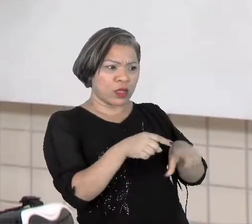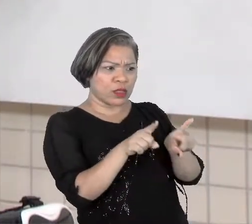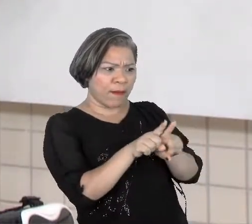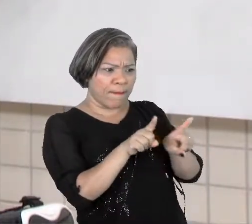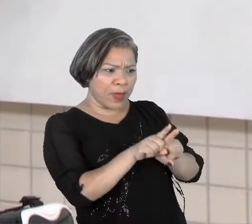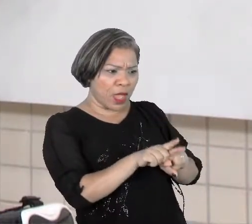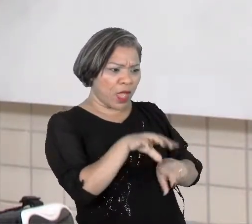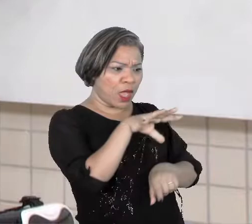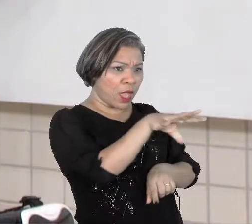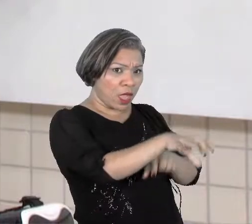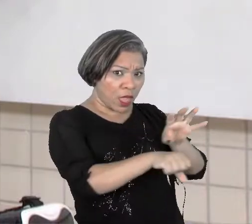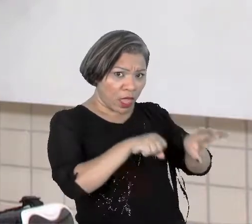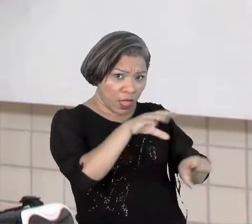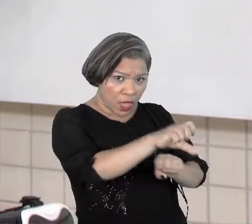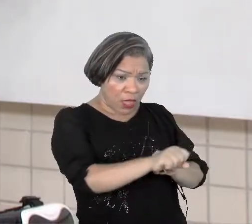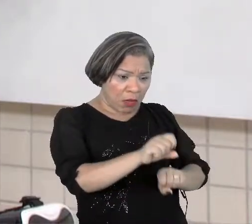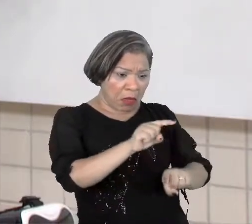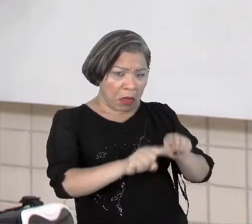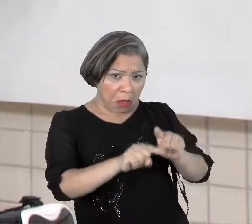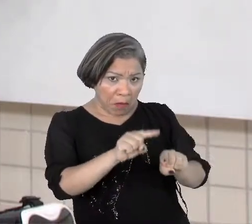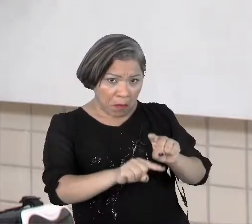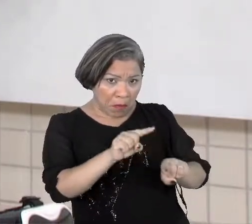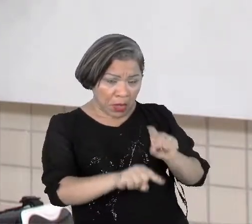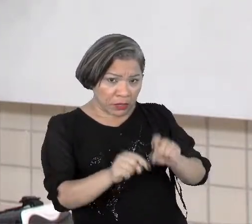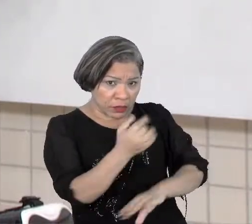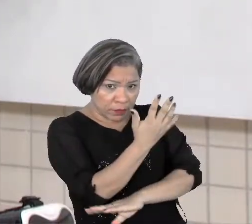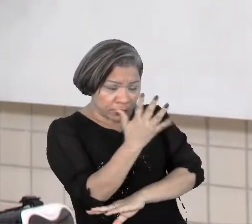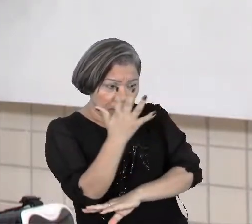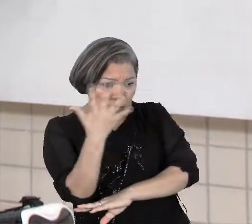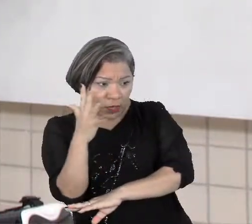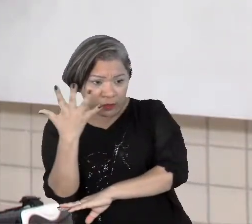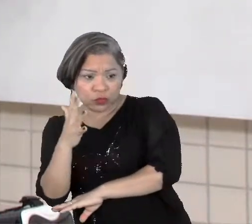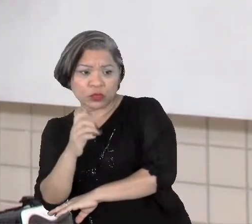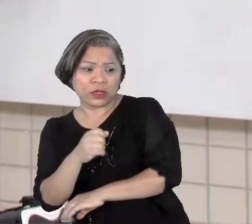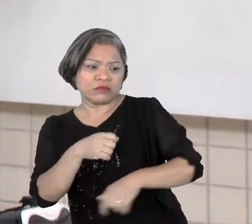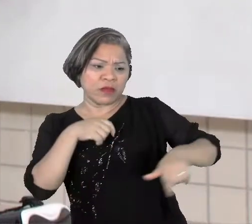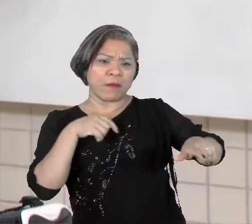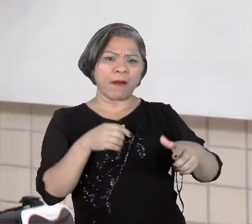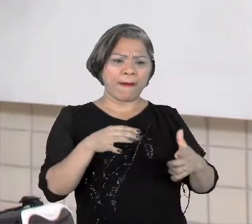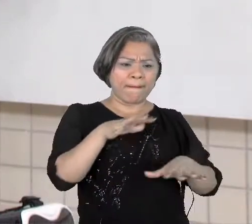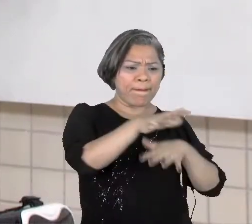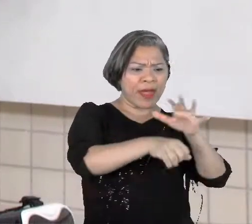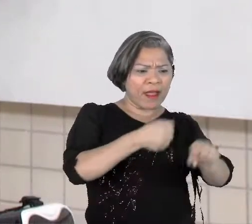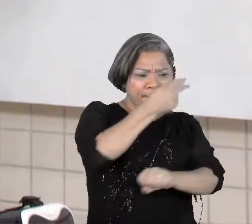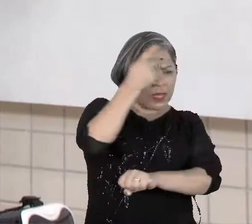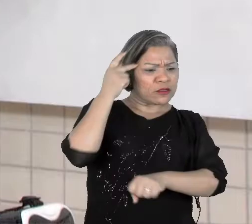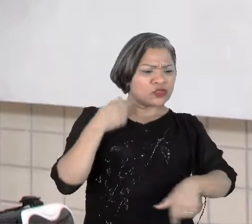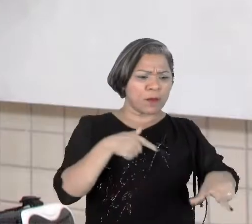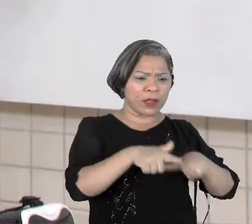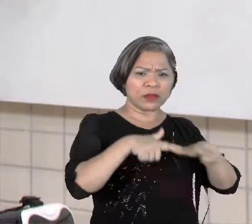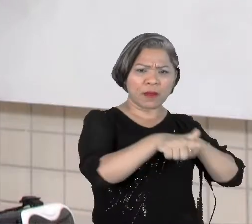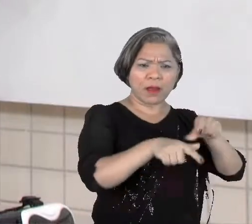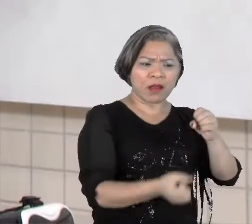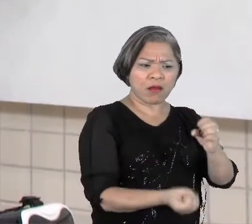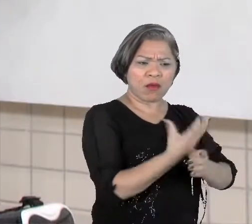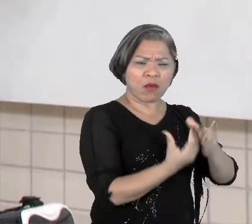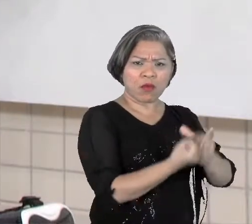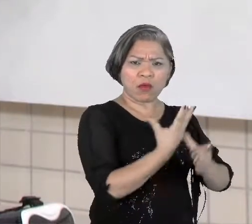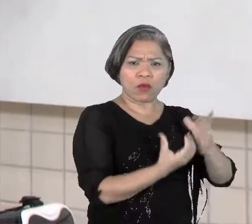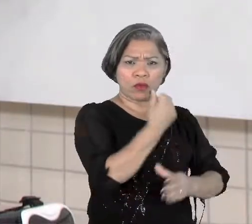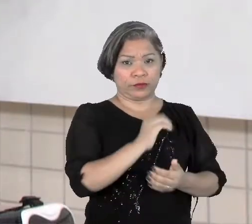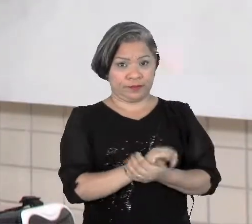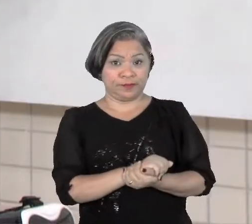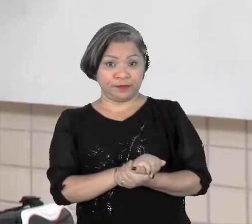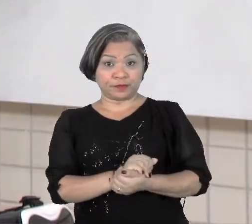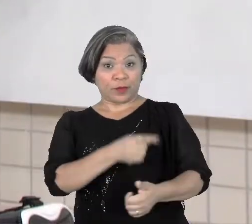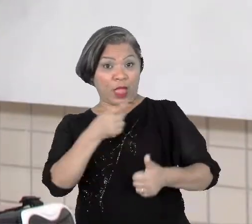retirar a matéria-prima, utilizar a mão de obra e produzir em grande escala. As primeiras fábricas, as primeiras produções eram